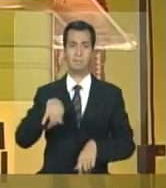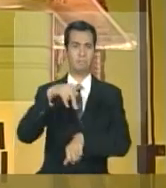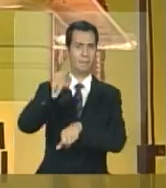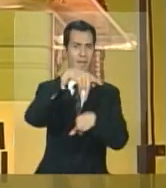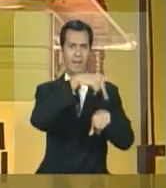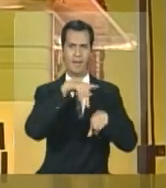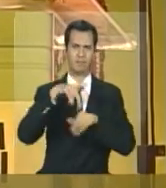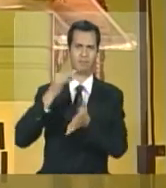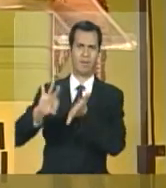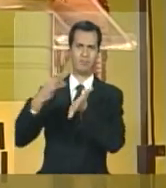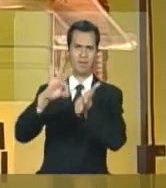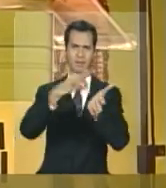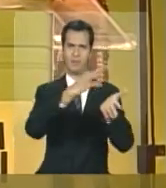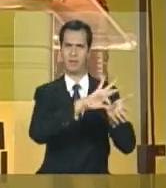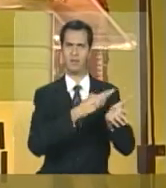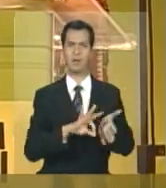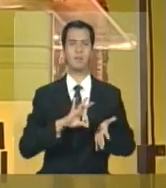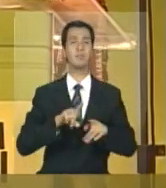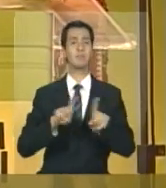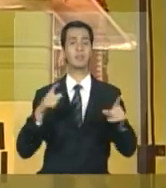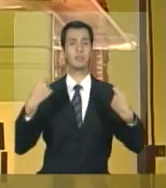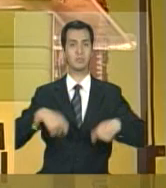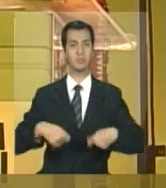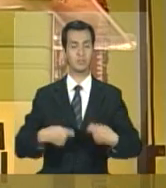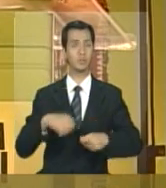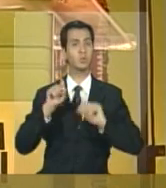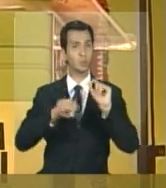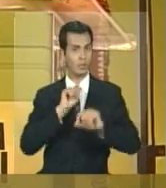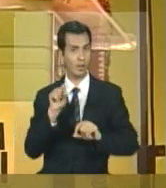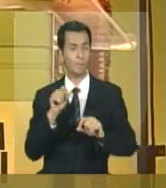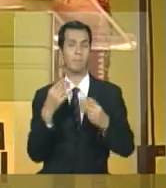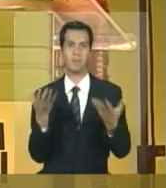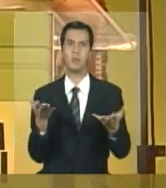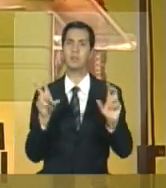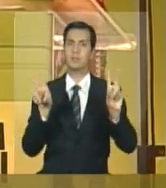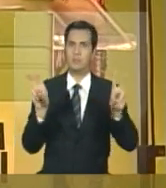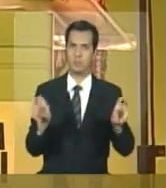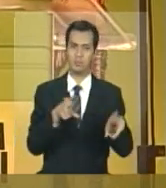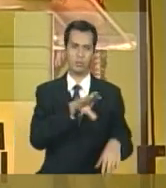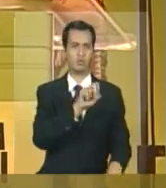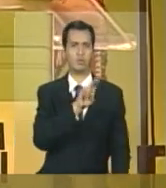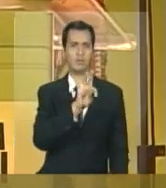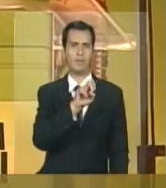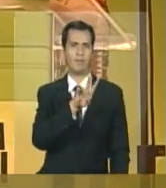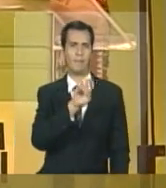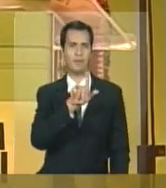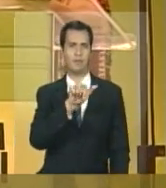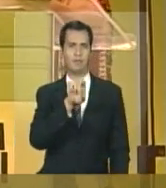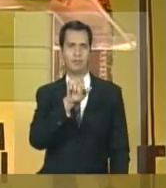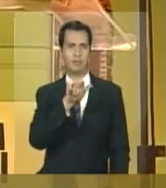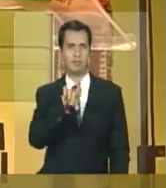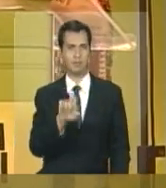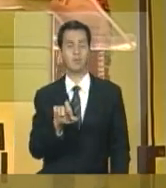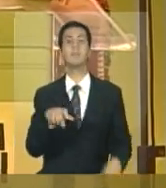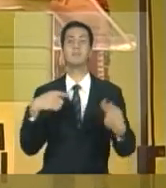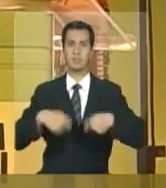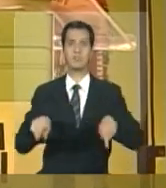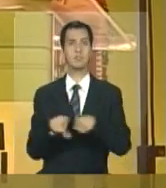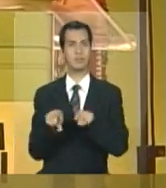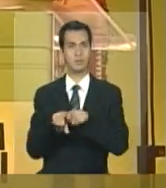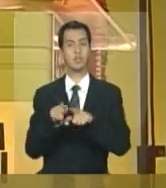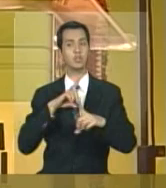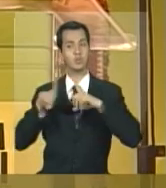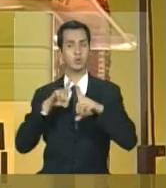é possível ser considerado discutir sustentabilidade se nós não discutirmos o mundo do trabalho, se nós